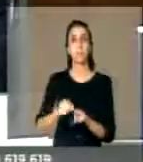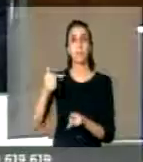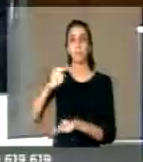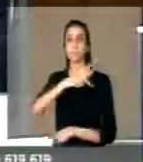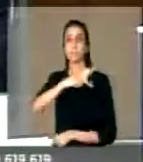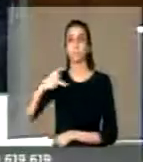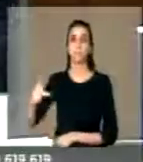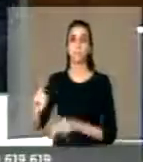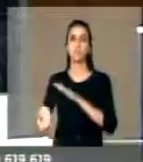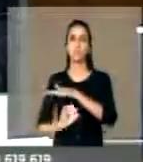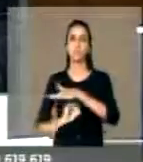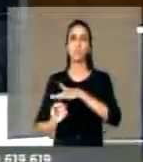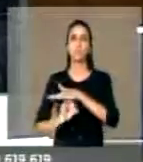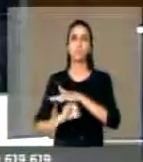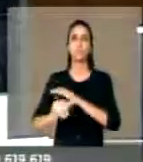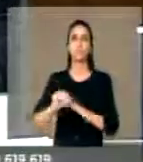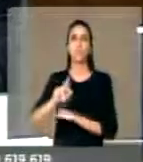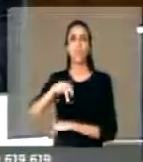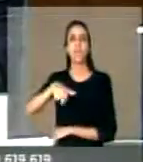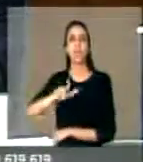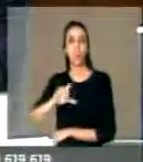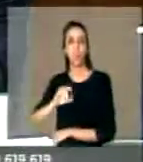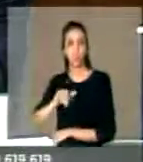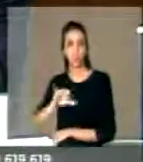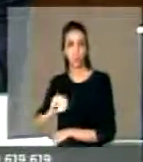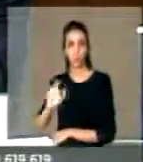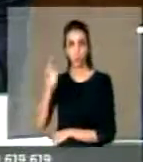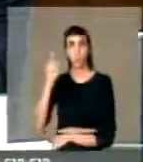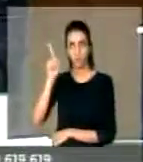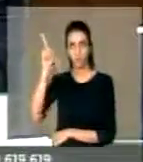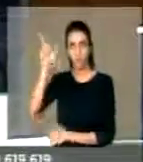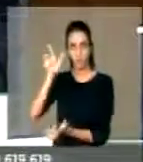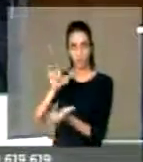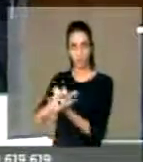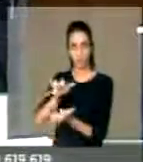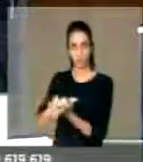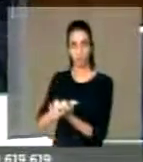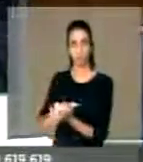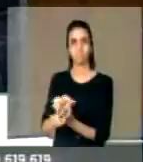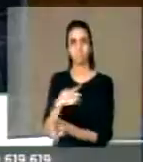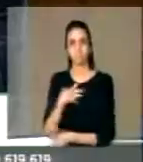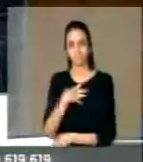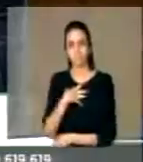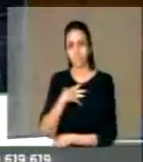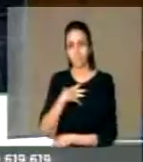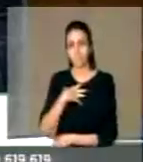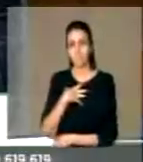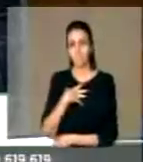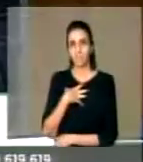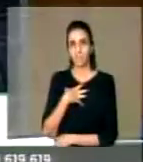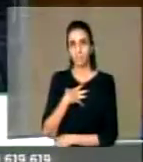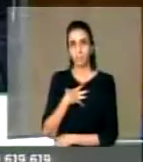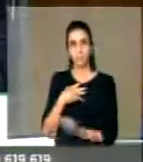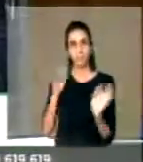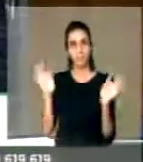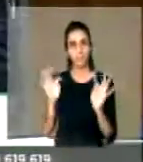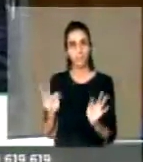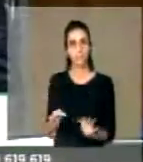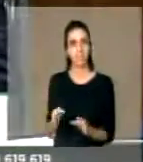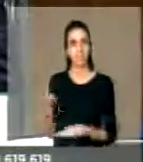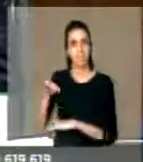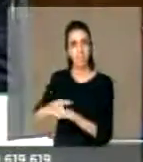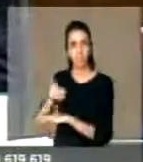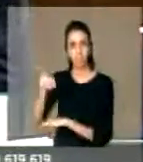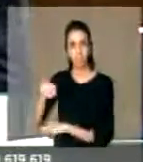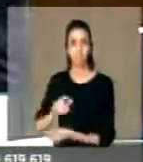Instituto Arqueológico, Histórico e Geográfico de Pernambuco, que eu tenho a honra de integrar a seu convite. Em seus